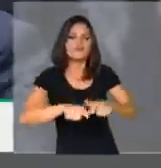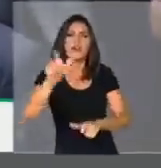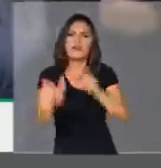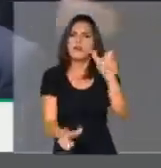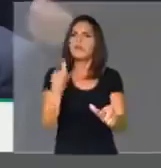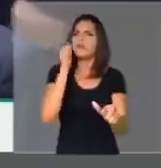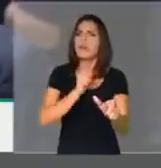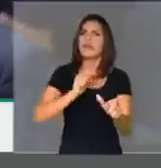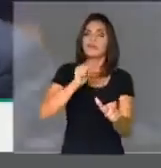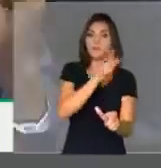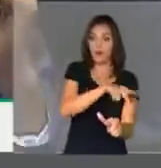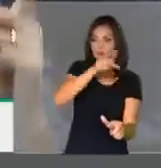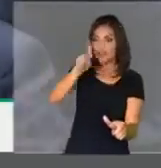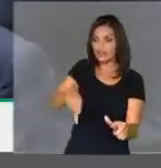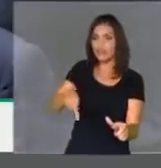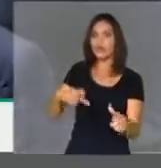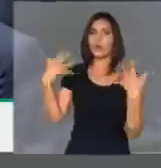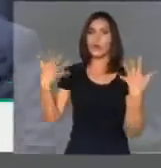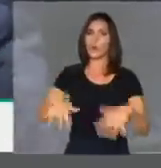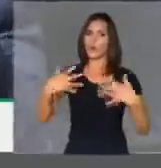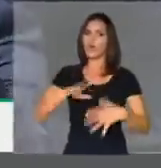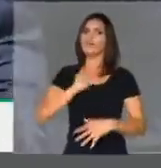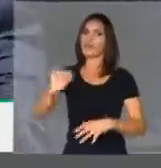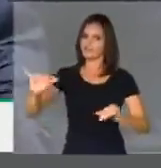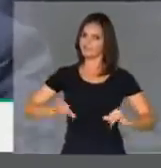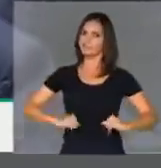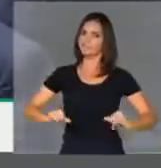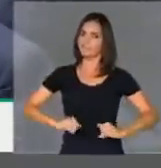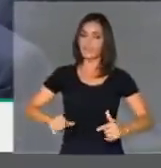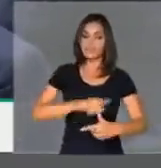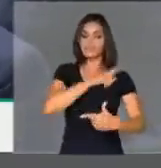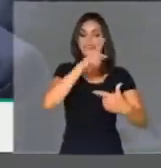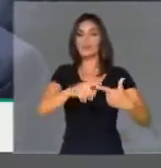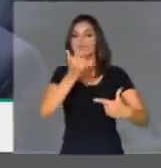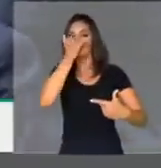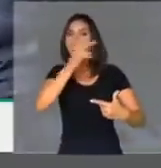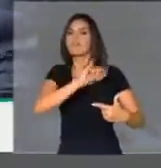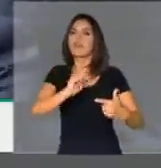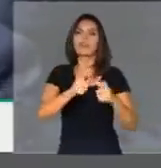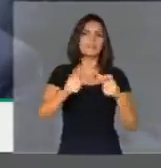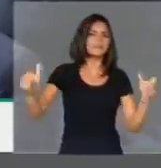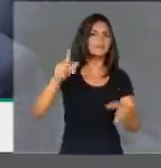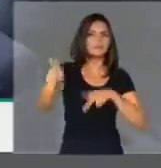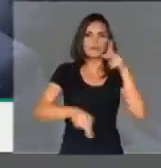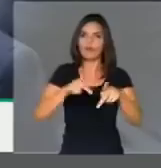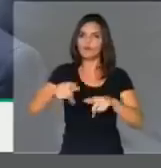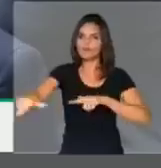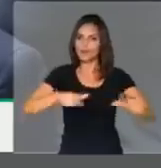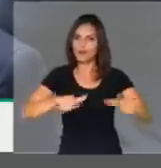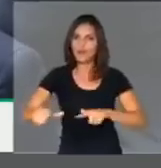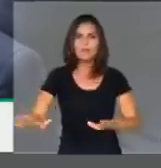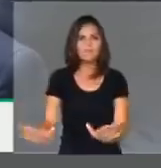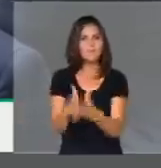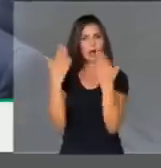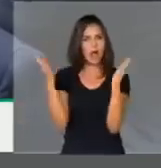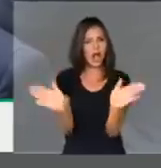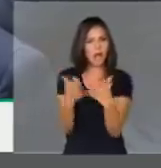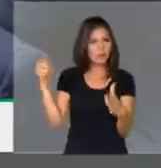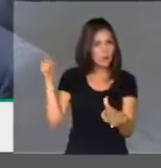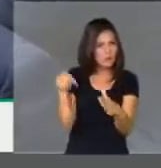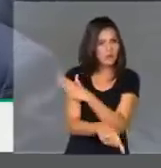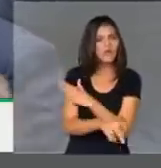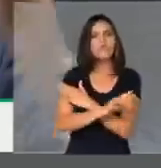Essas primeiras vítimas. Segundas vítimas, os trabalhadores de modo geral e os mais pobres que vão pagar a conta